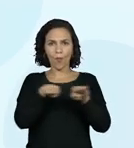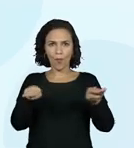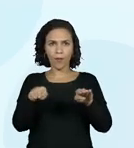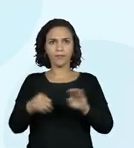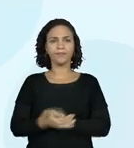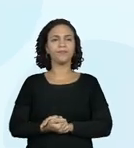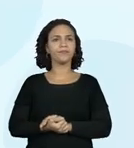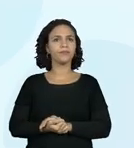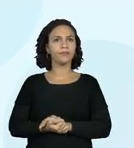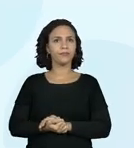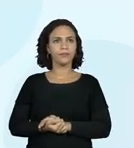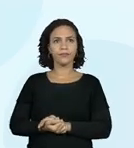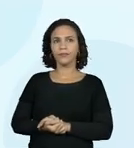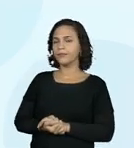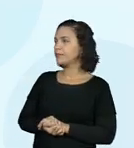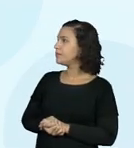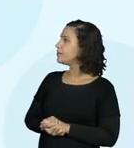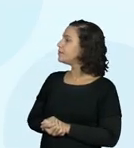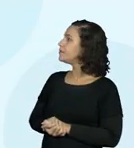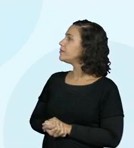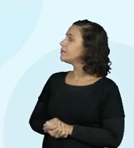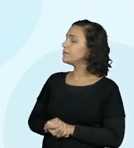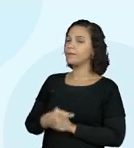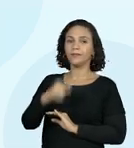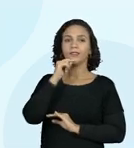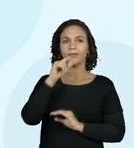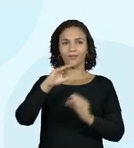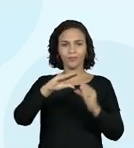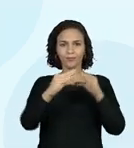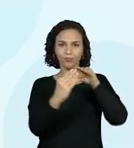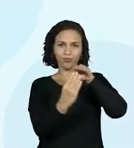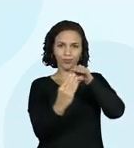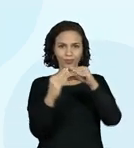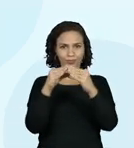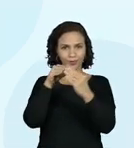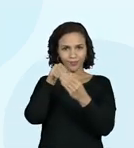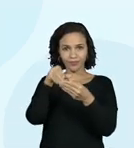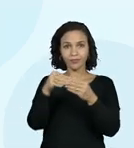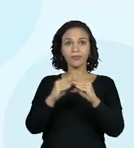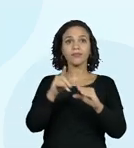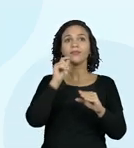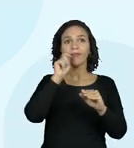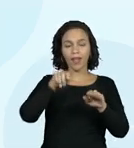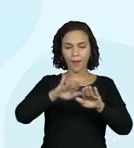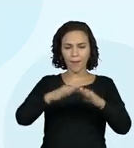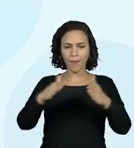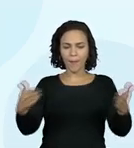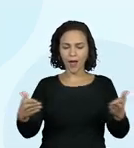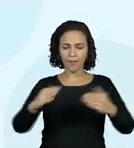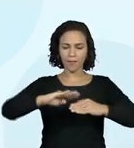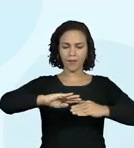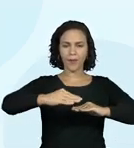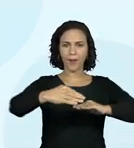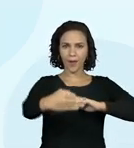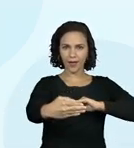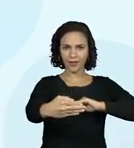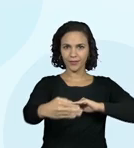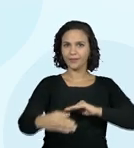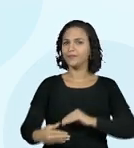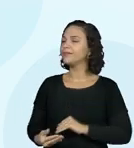Então, turma, essas são as figuras. Estão vendo aí a nomenclatura? Essa é uma planificação, é um molde dos sólidos que eu mostrei para